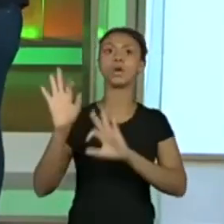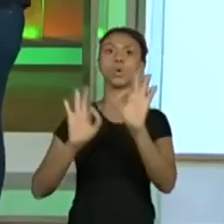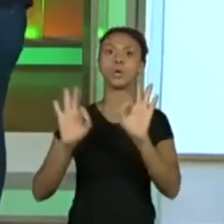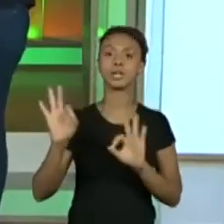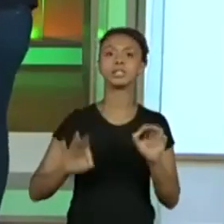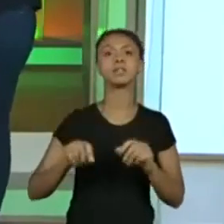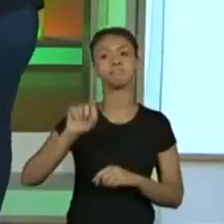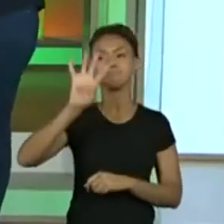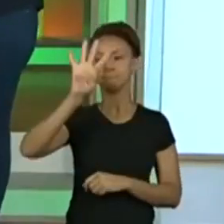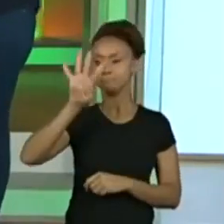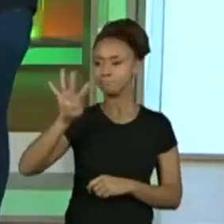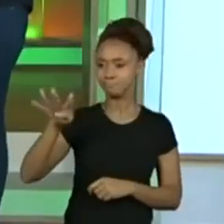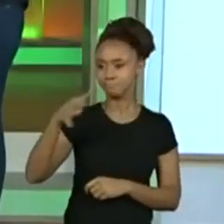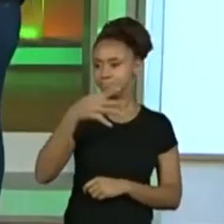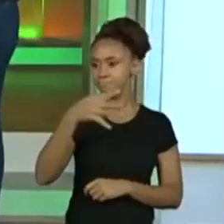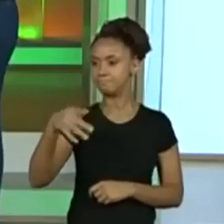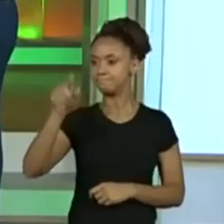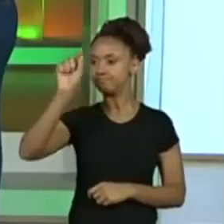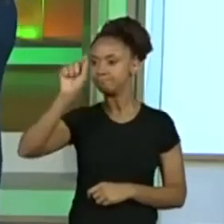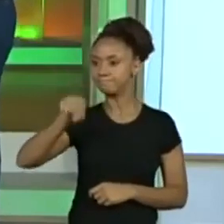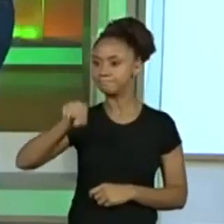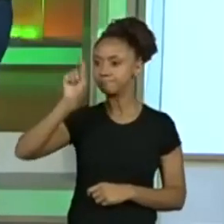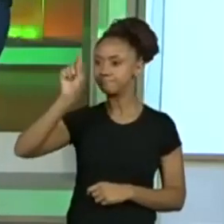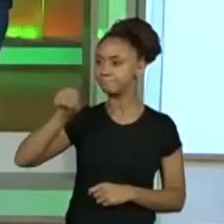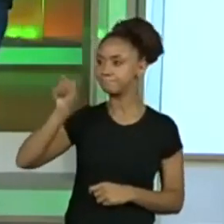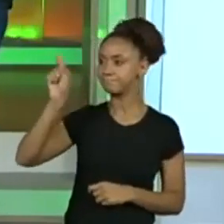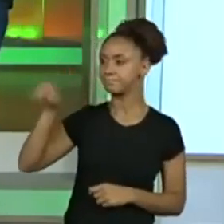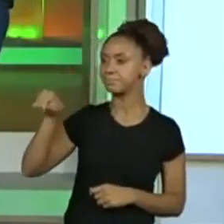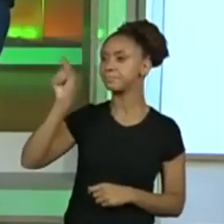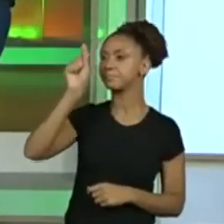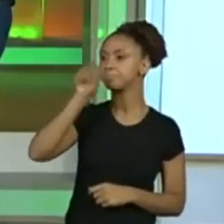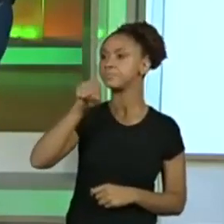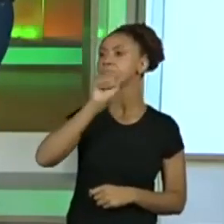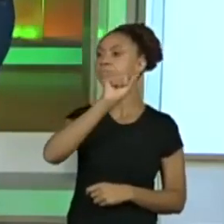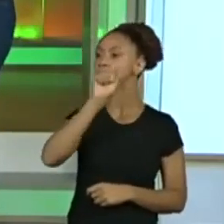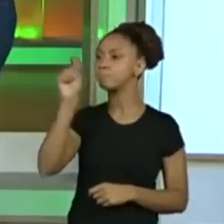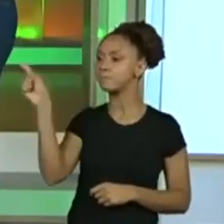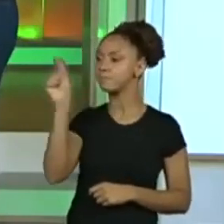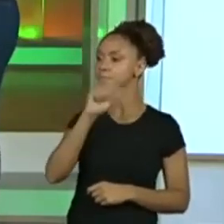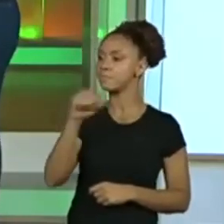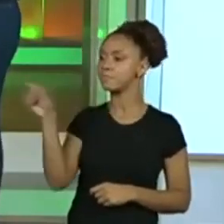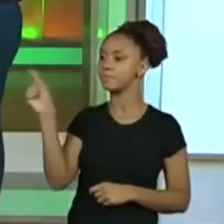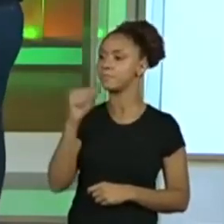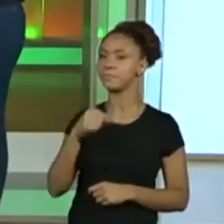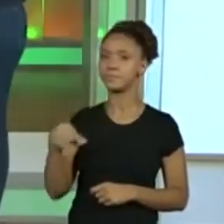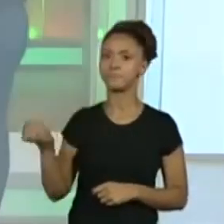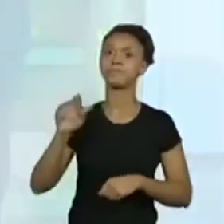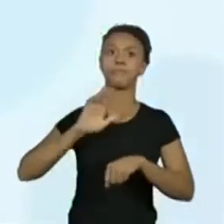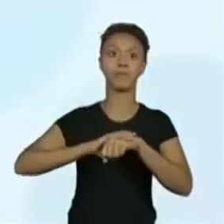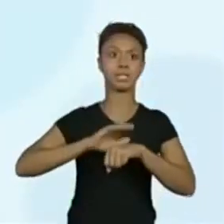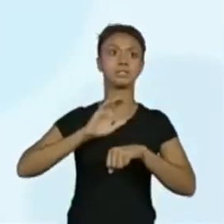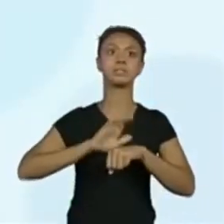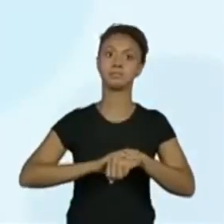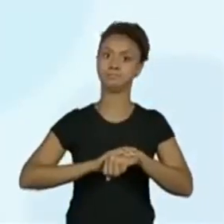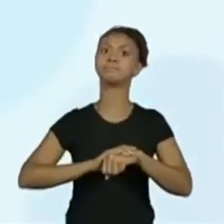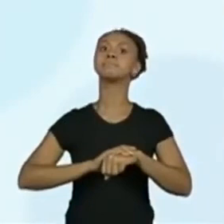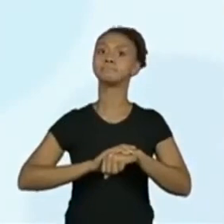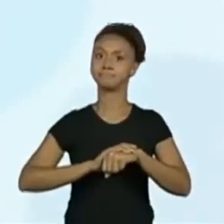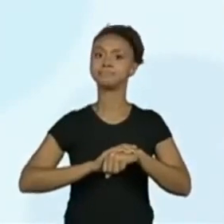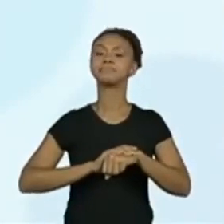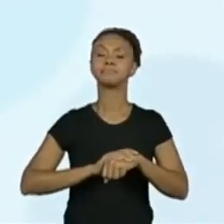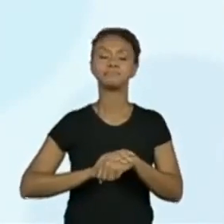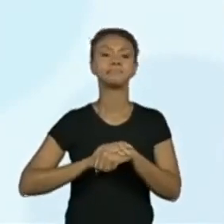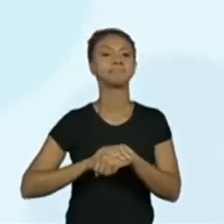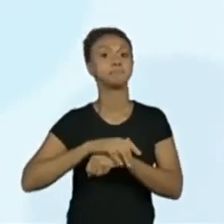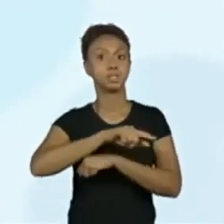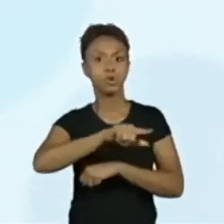bom? Lá a tabela, decidir quantos Isso. espaços nós vamos querer, professora Vivi. Pode colocar fazer tabela. Fazer uma tabela. E aí vocês já